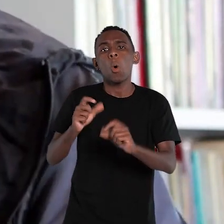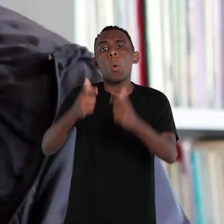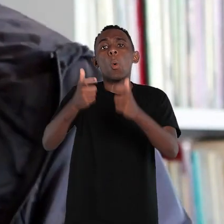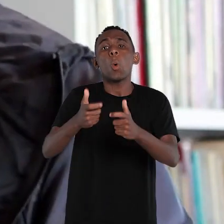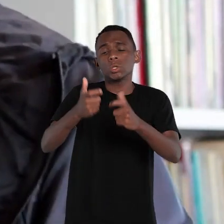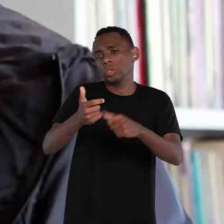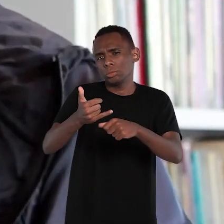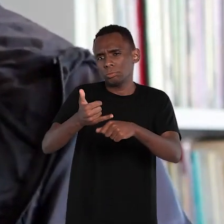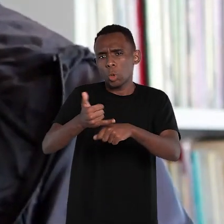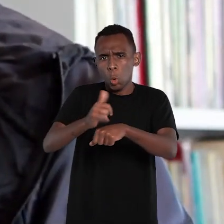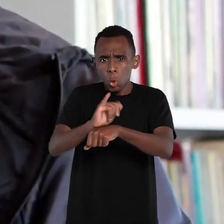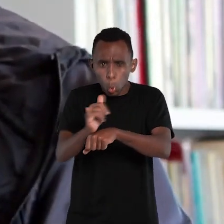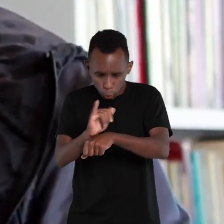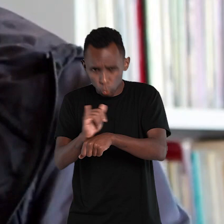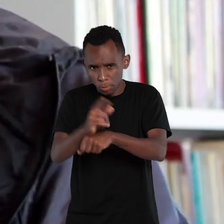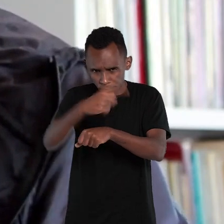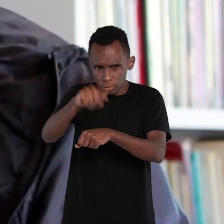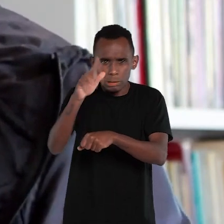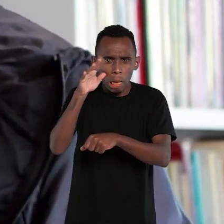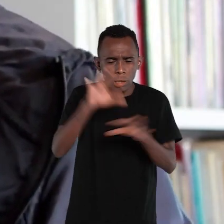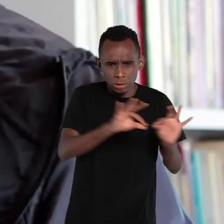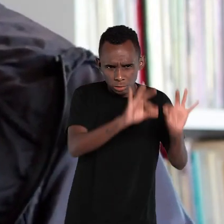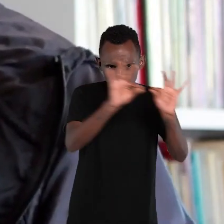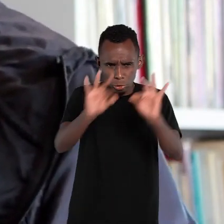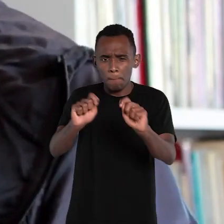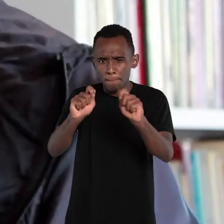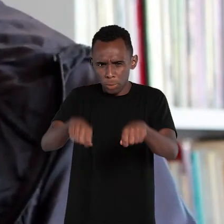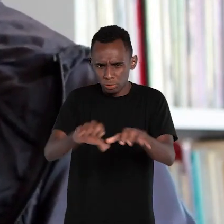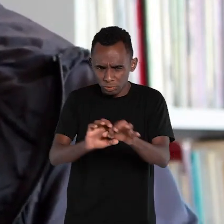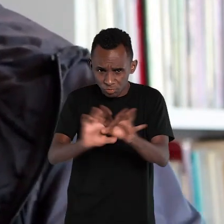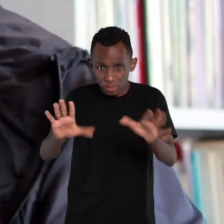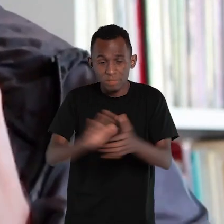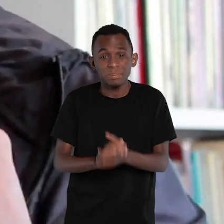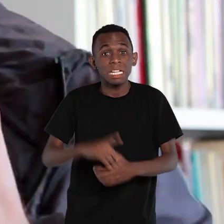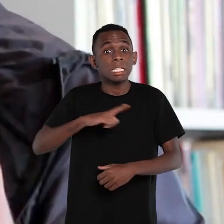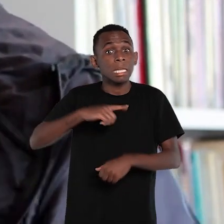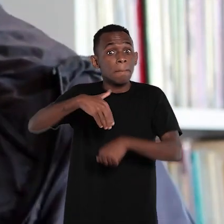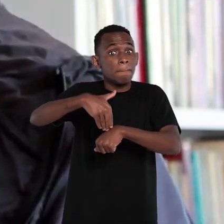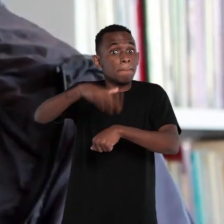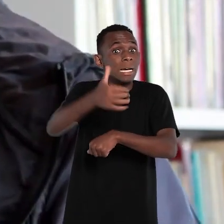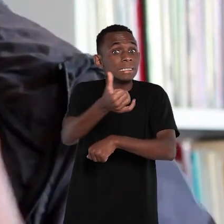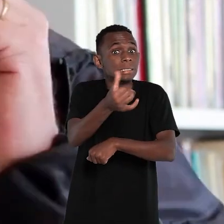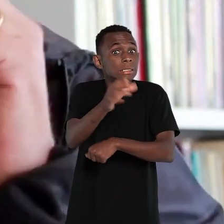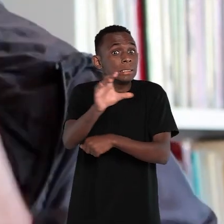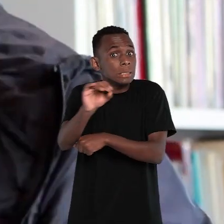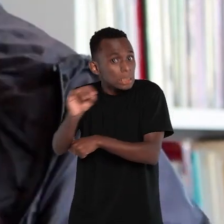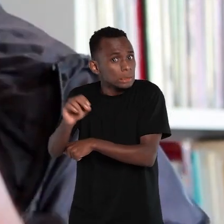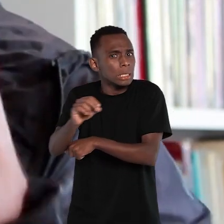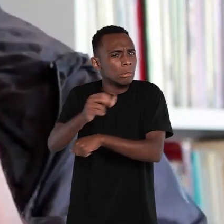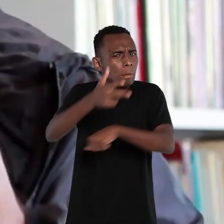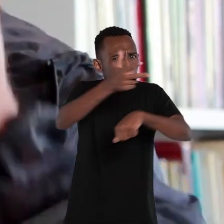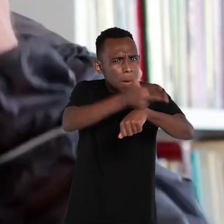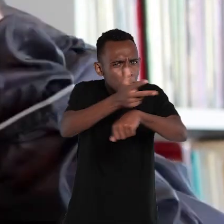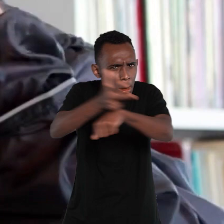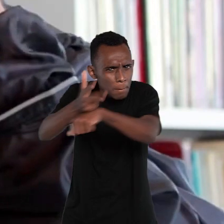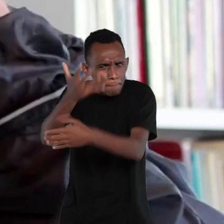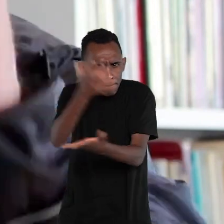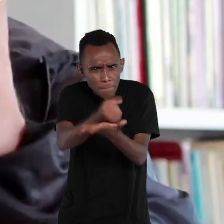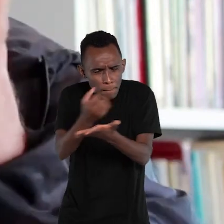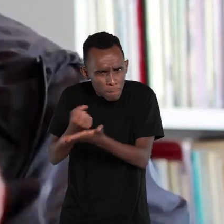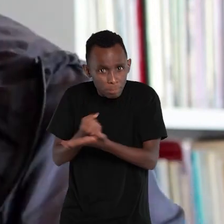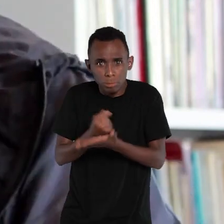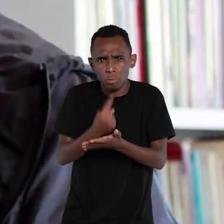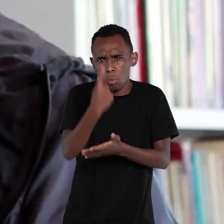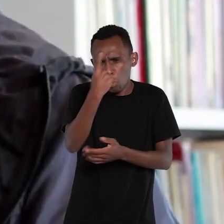nesse ambiente que você está assistindo, o YouTube do Sempre um Papo, que tem mais de 600 programas gravados